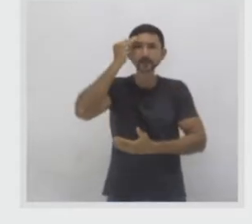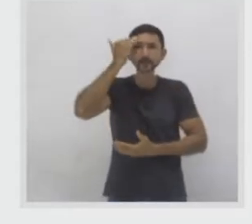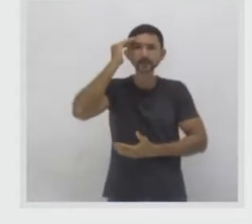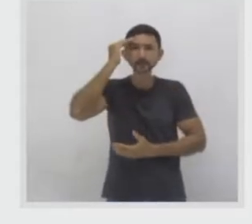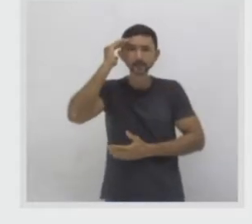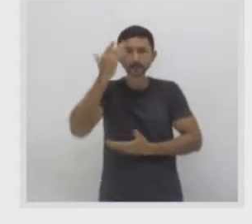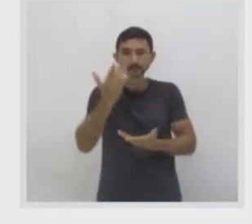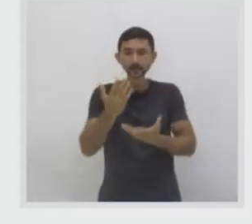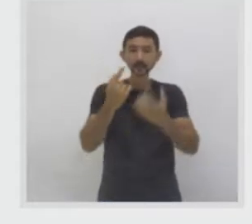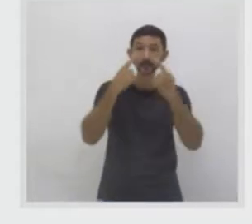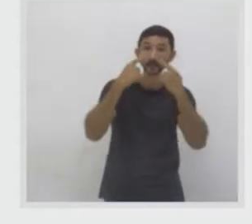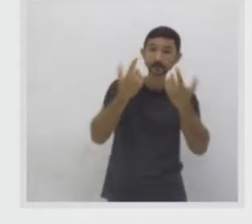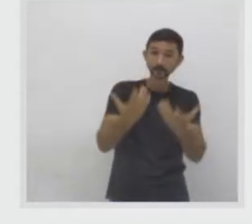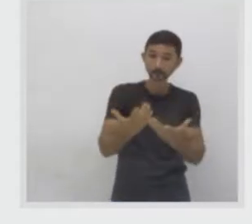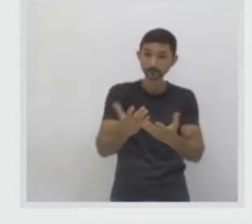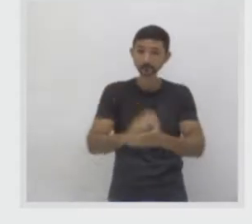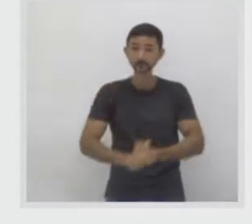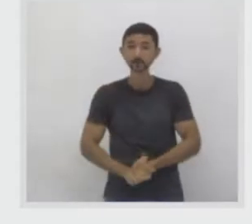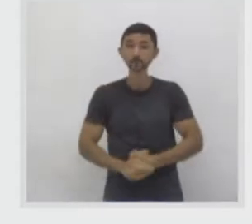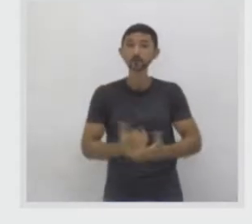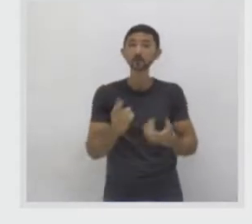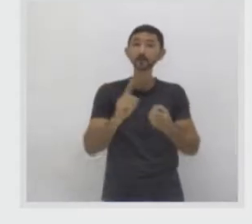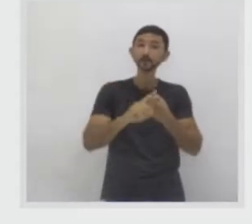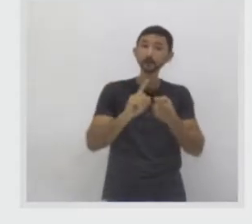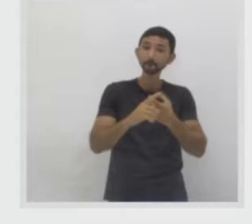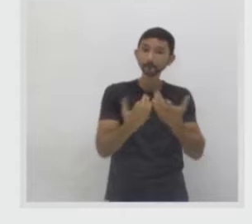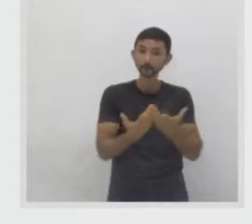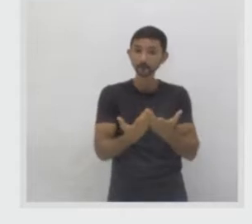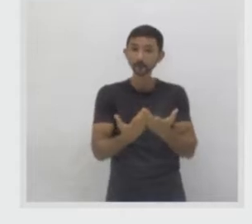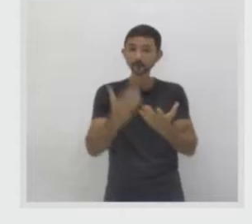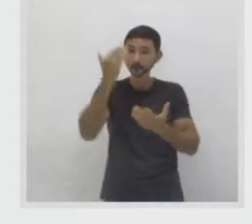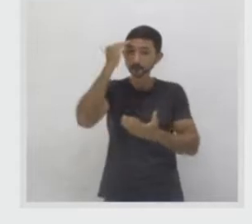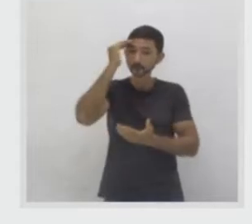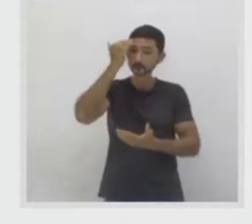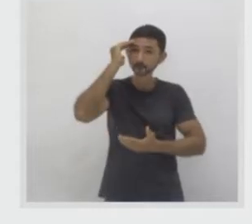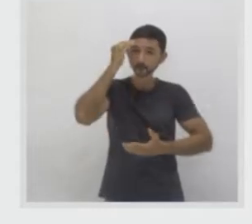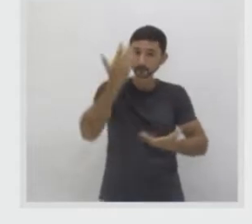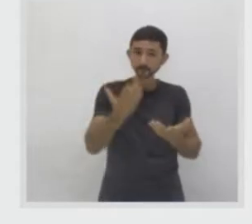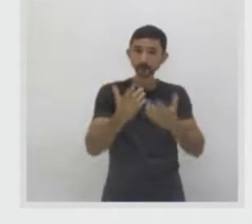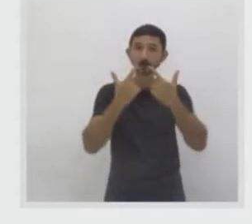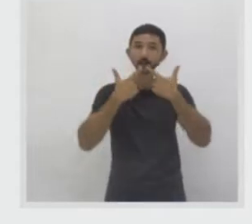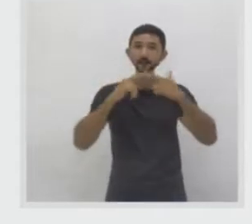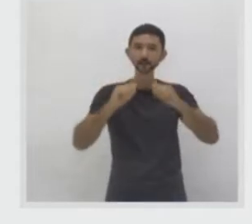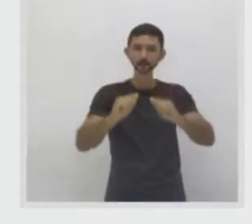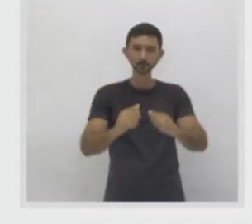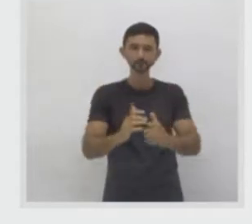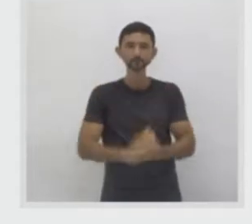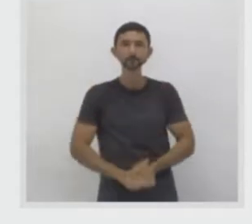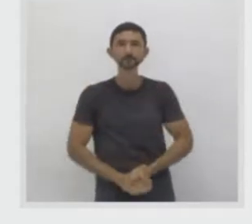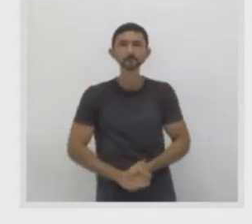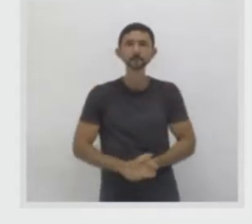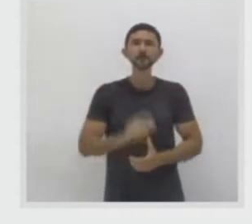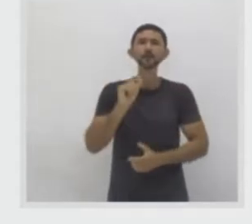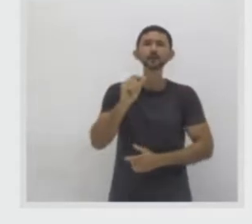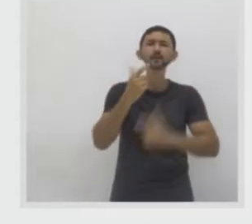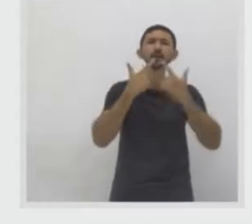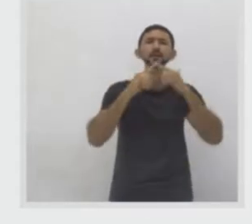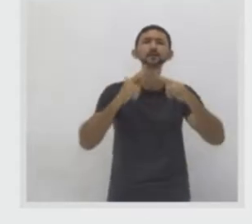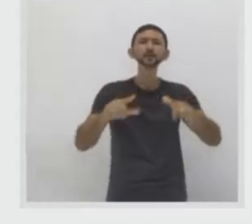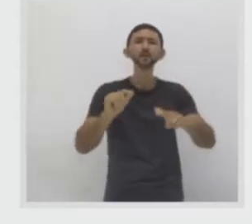a intencionalidade e também consiga compreender a linguagem. Que linguagem